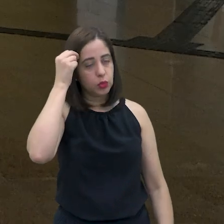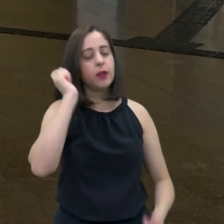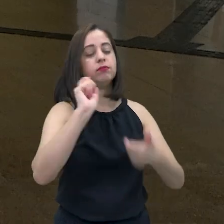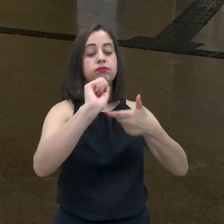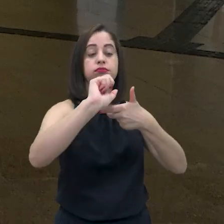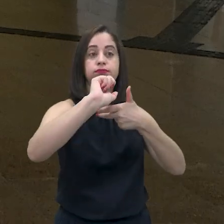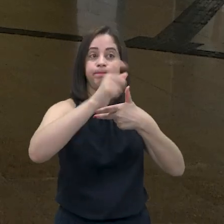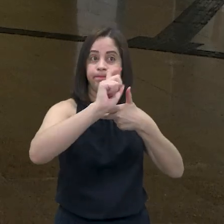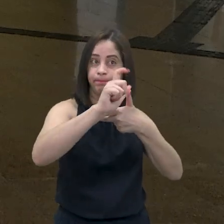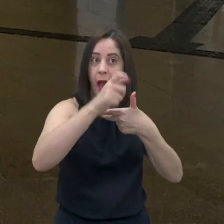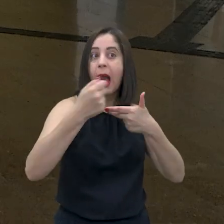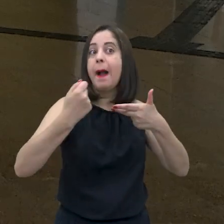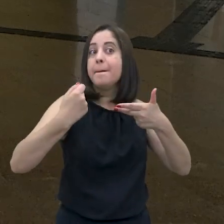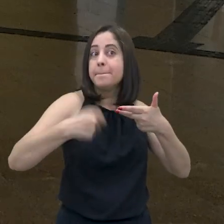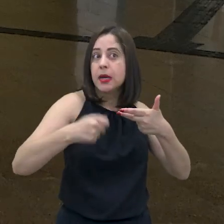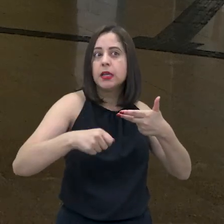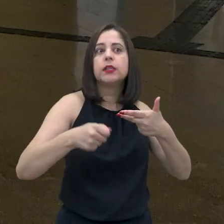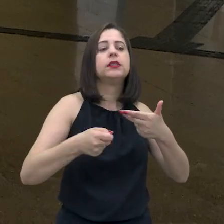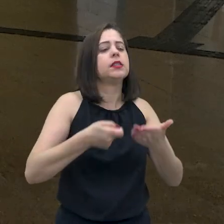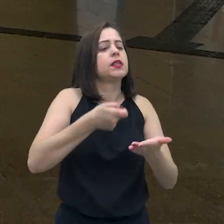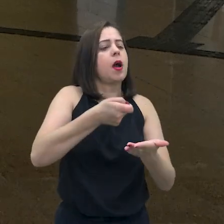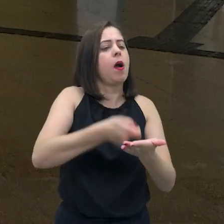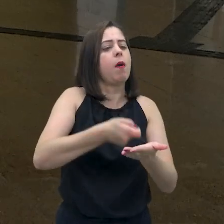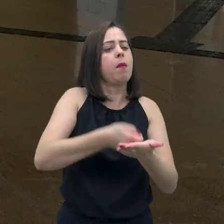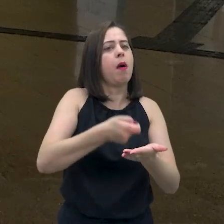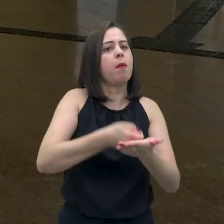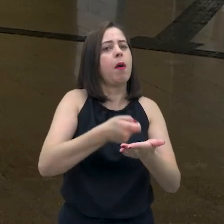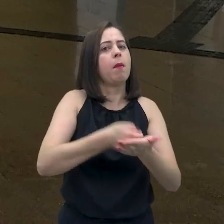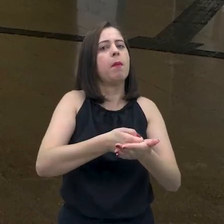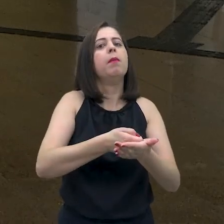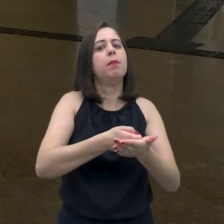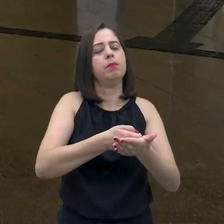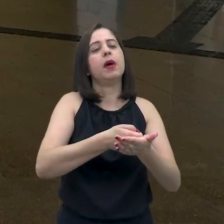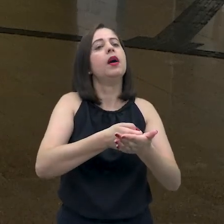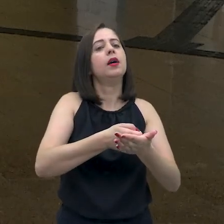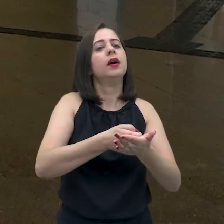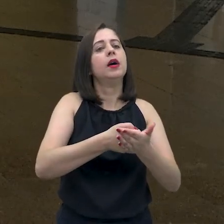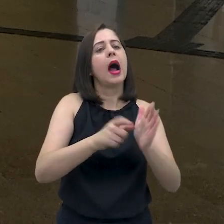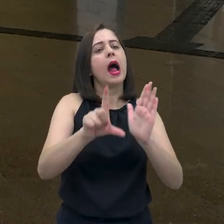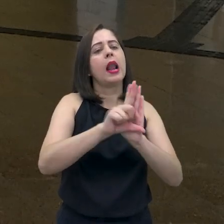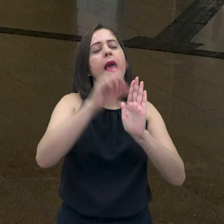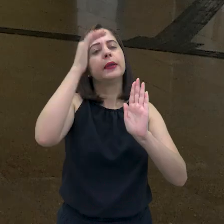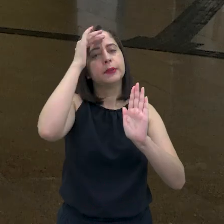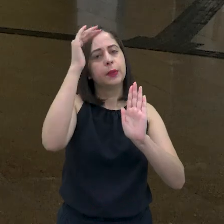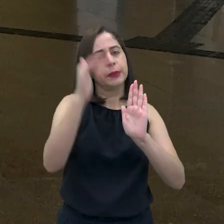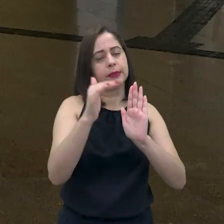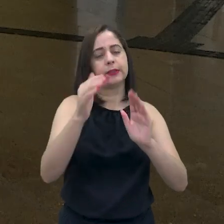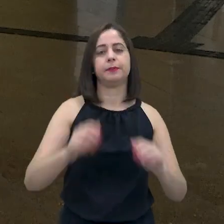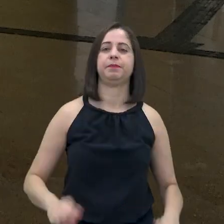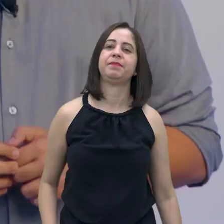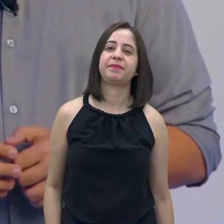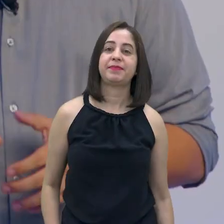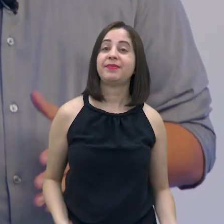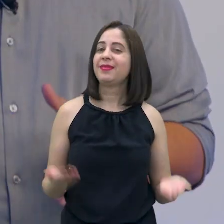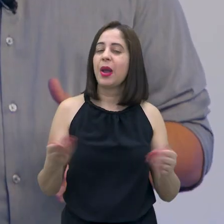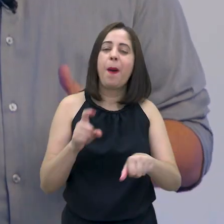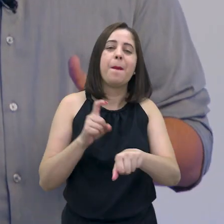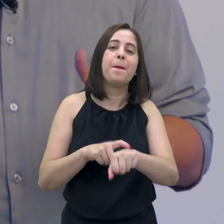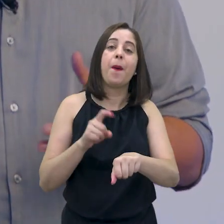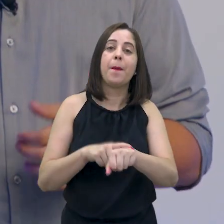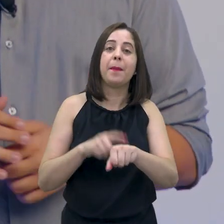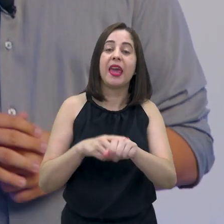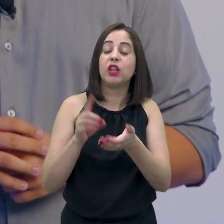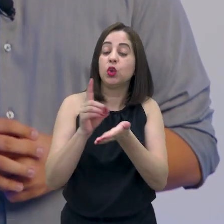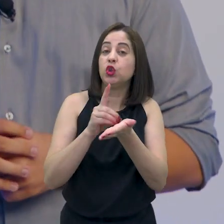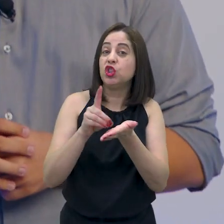cabe ao Poder Executivo, reforçar ou aplicar a partir de então essa norma. Chegou a